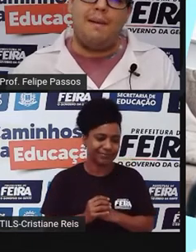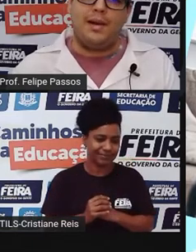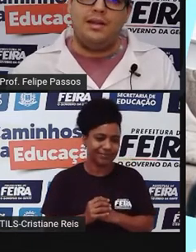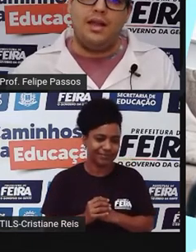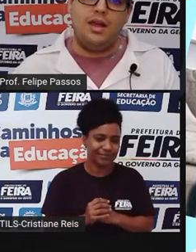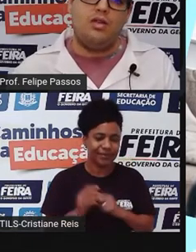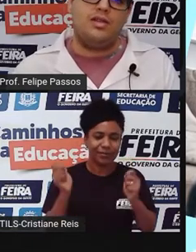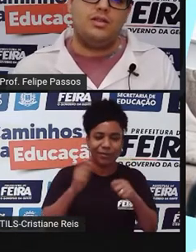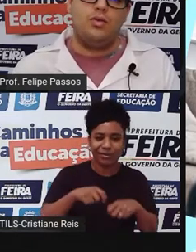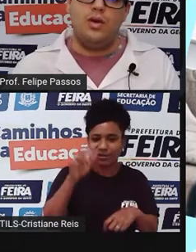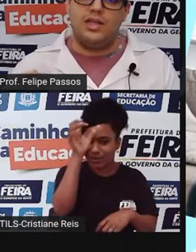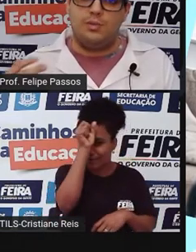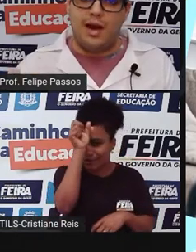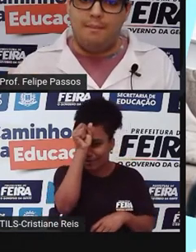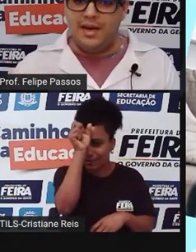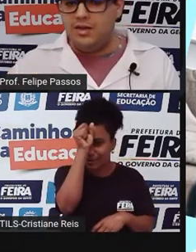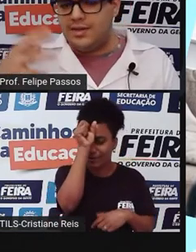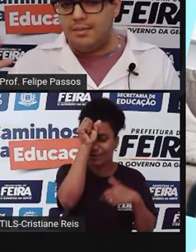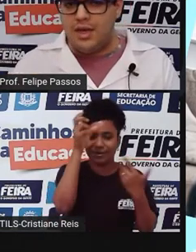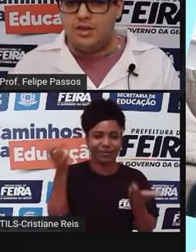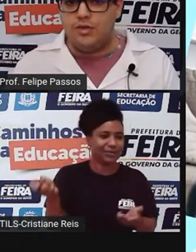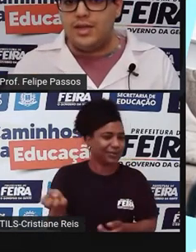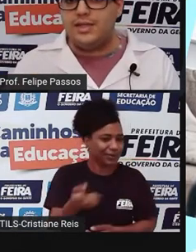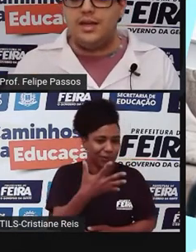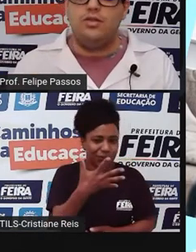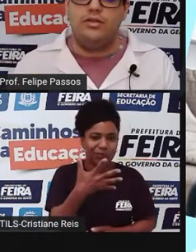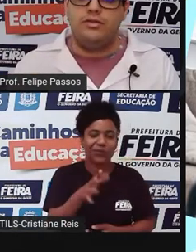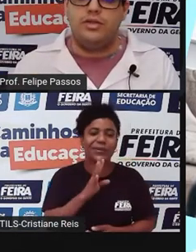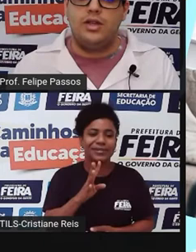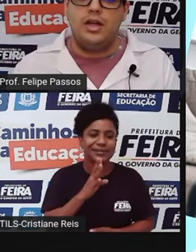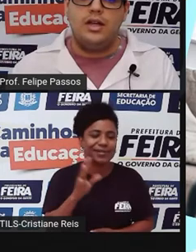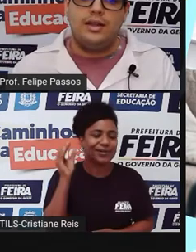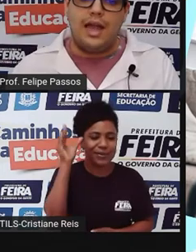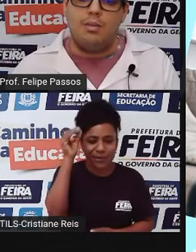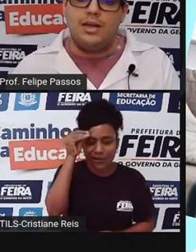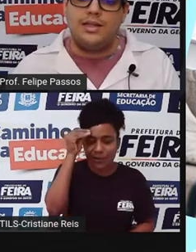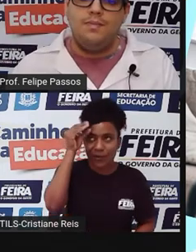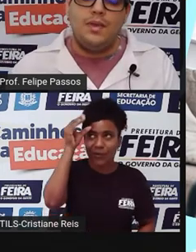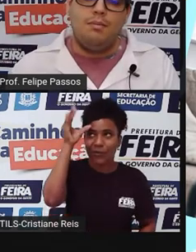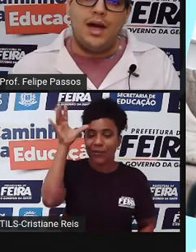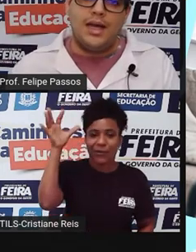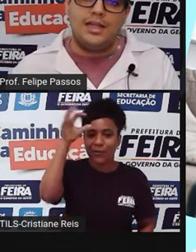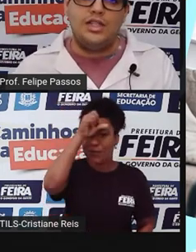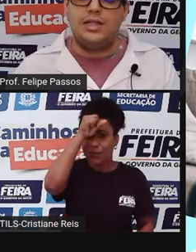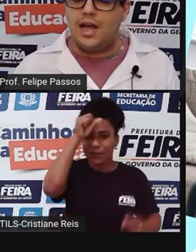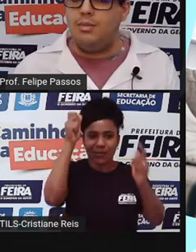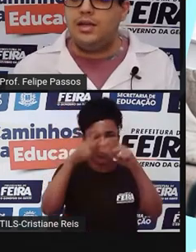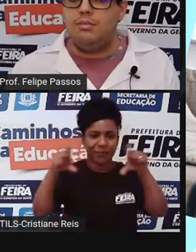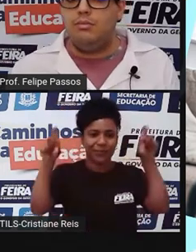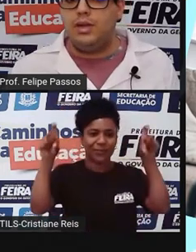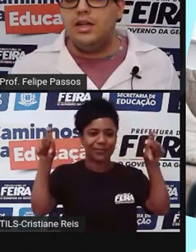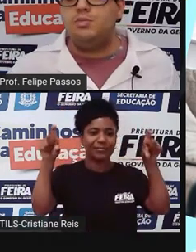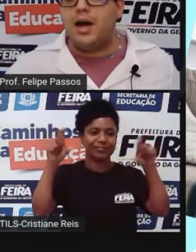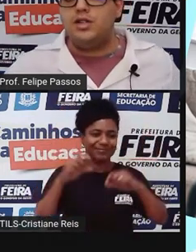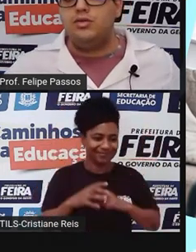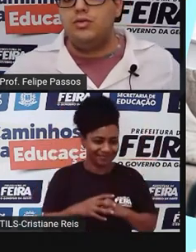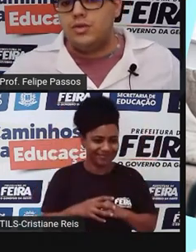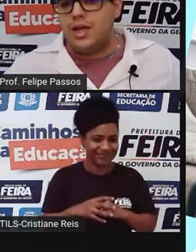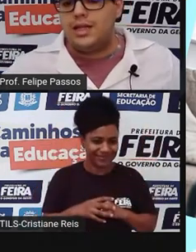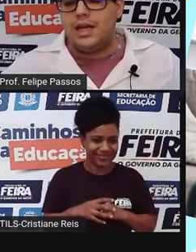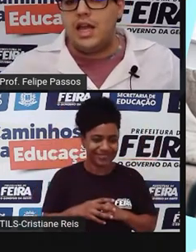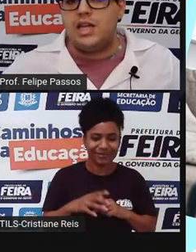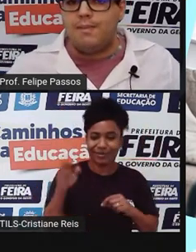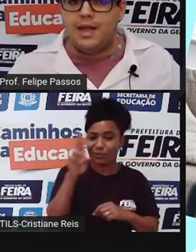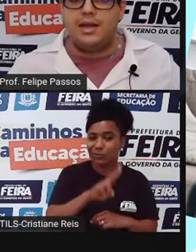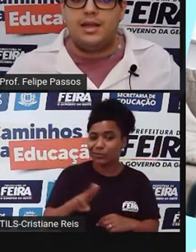internet para aprender novas coisas, para abrir nossa mente, conhecer novos temas, mas a gente sabe que grande parte do uso